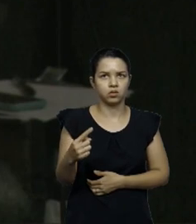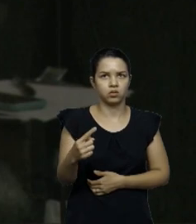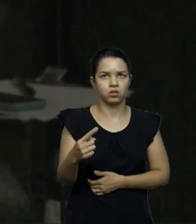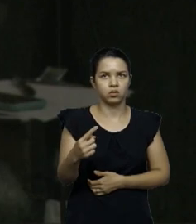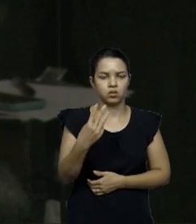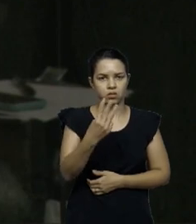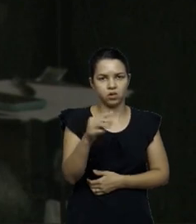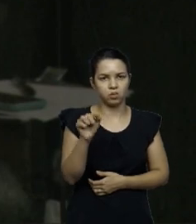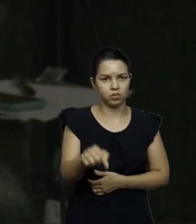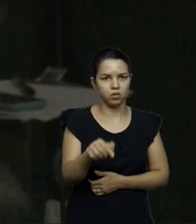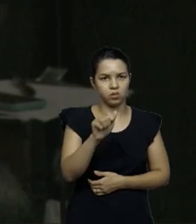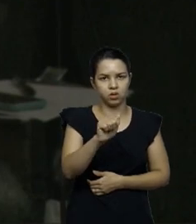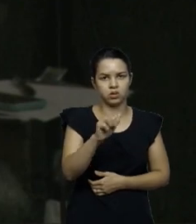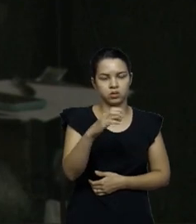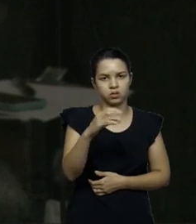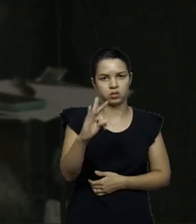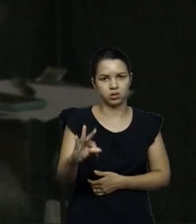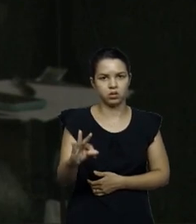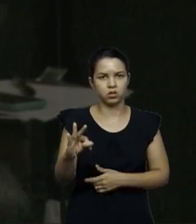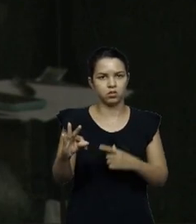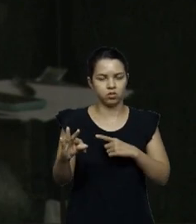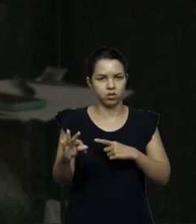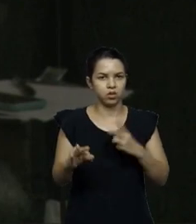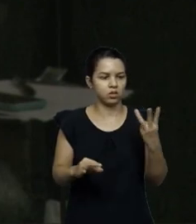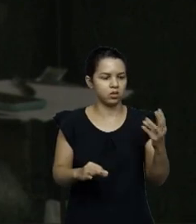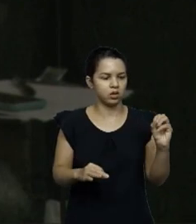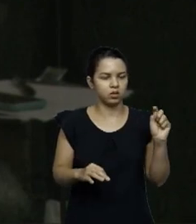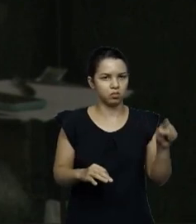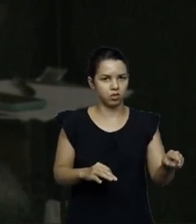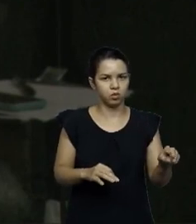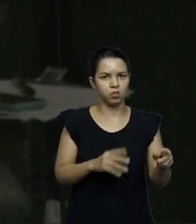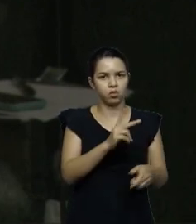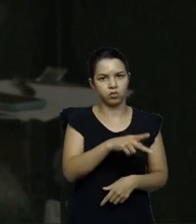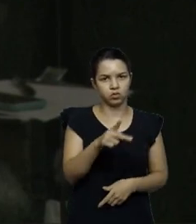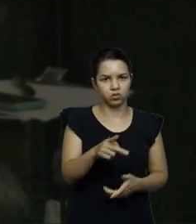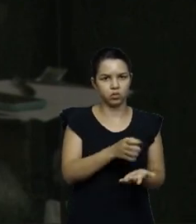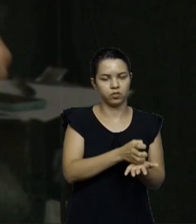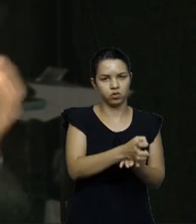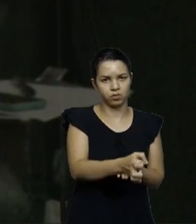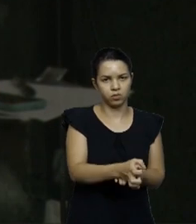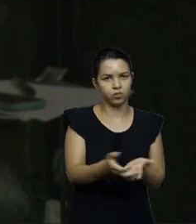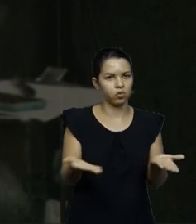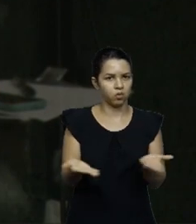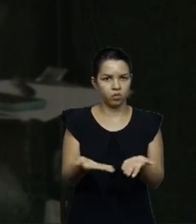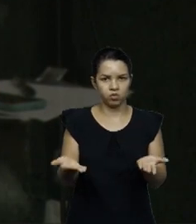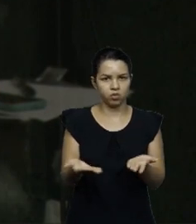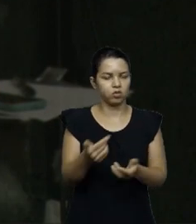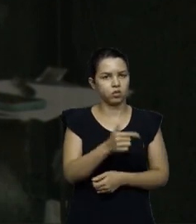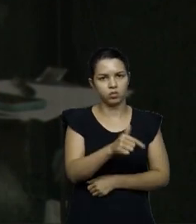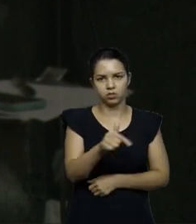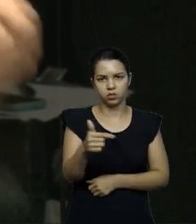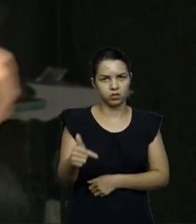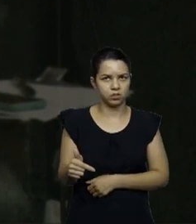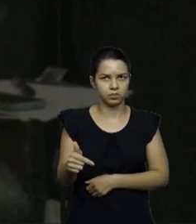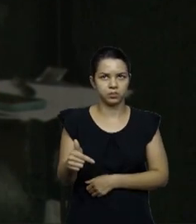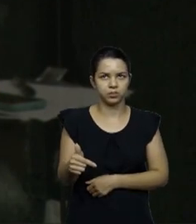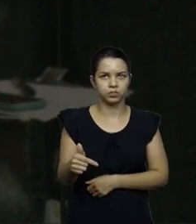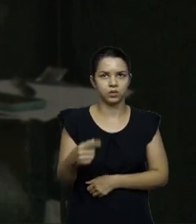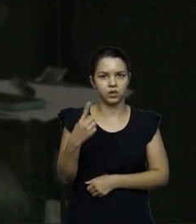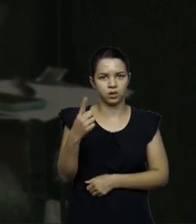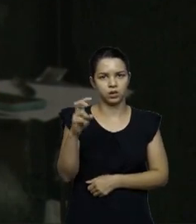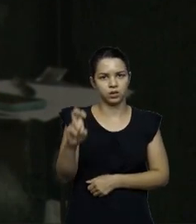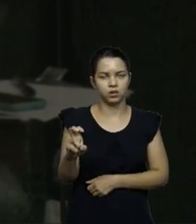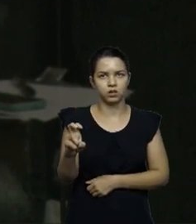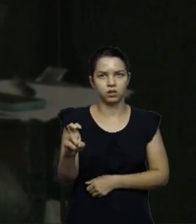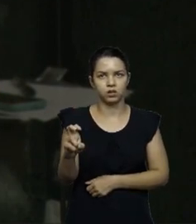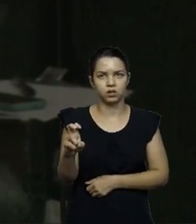na rede e tinha 30 mil professores efetivos Hoje nós não temos mais 15 mil